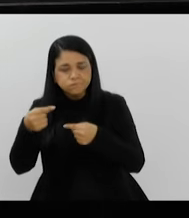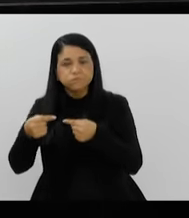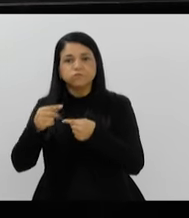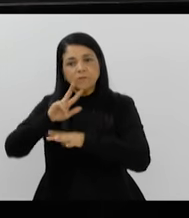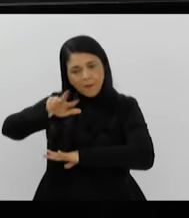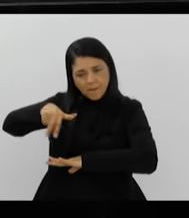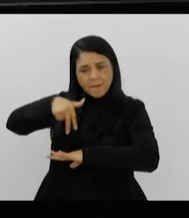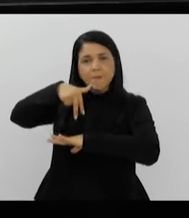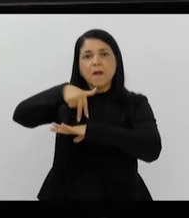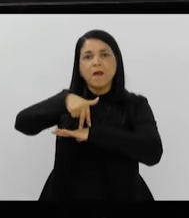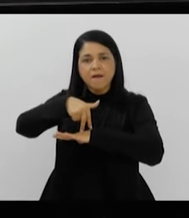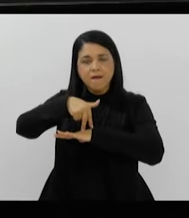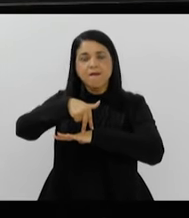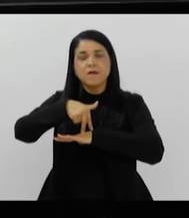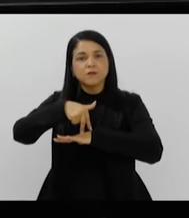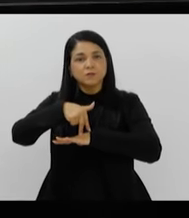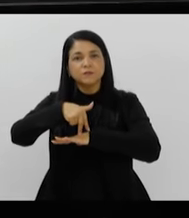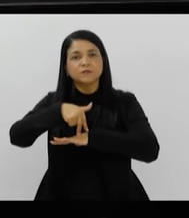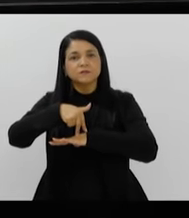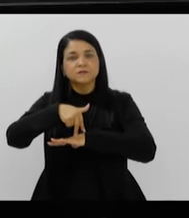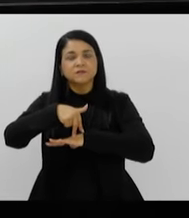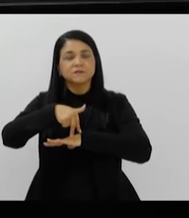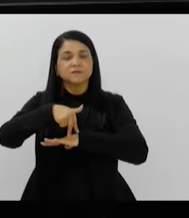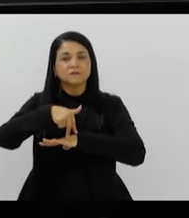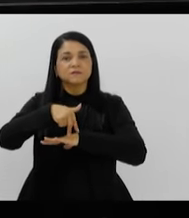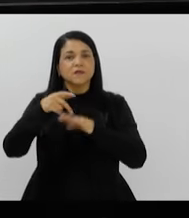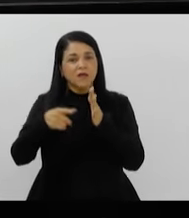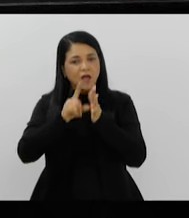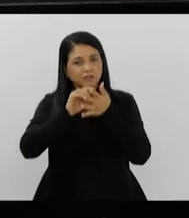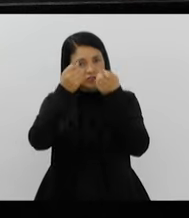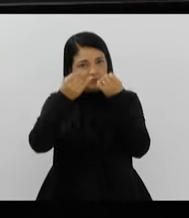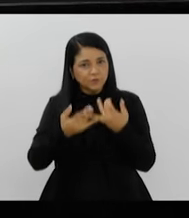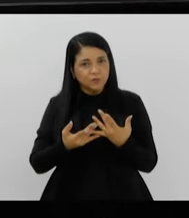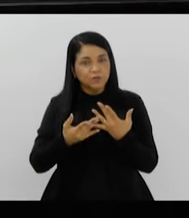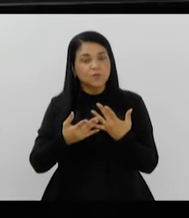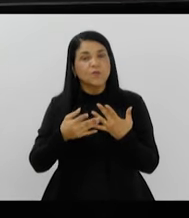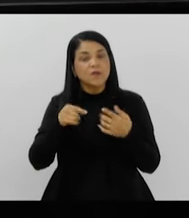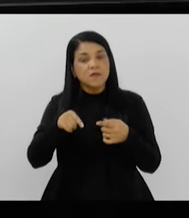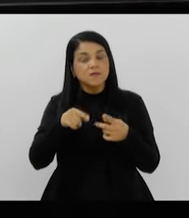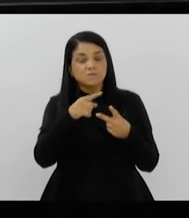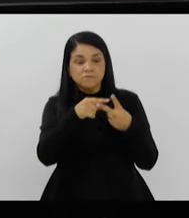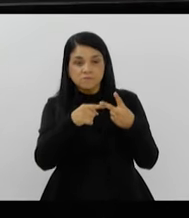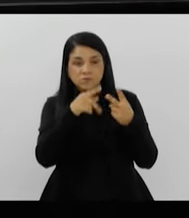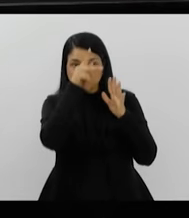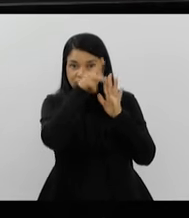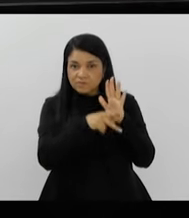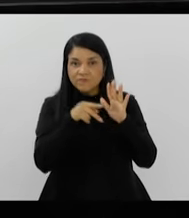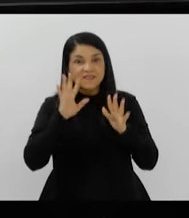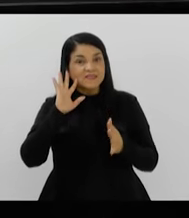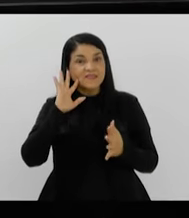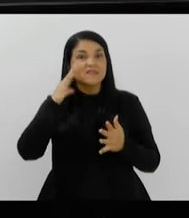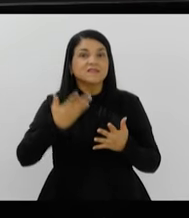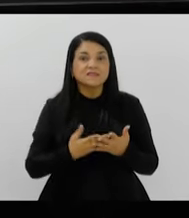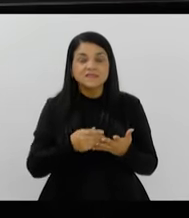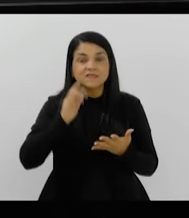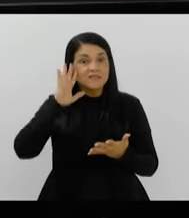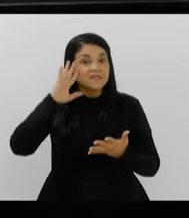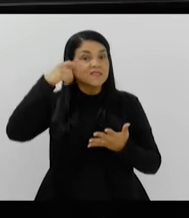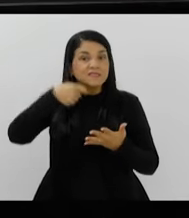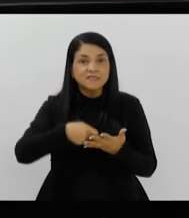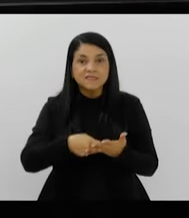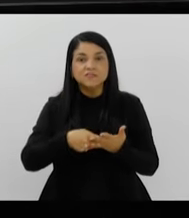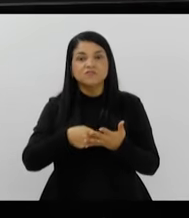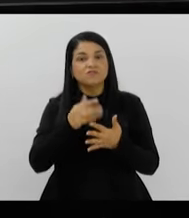tribuna, como já foi dito aqui, porque ele, na verdade, ele decide quais o destino do nosso Estado e, por via